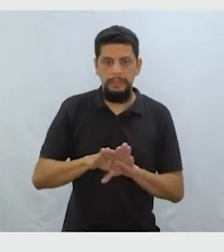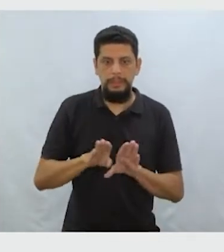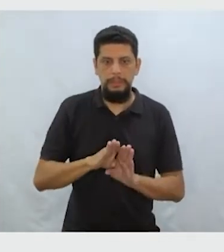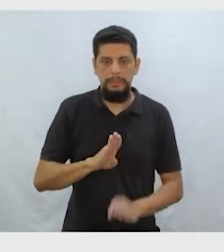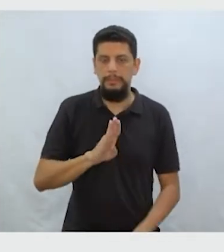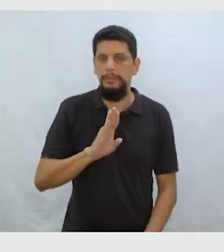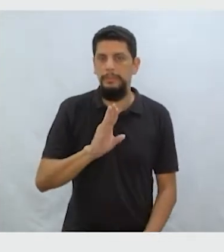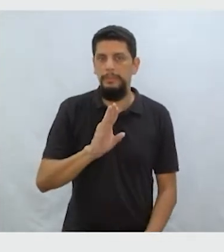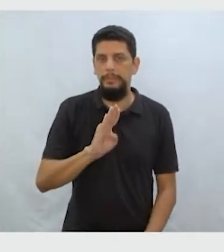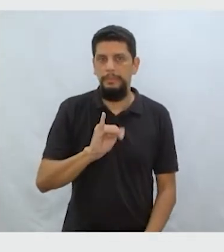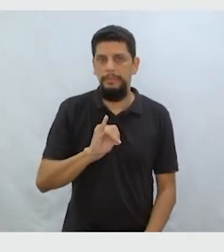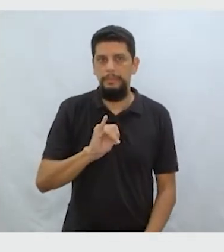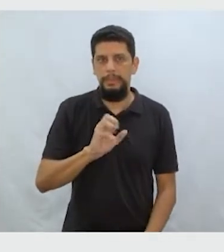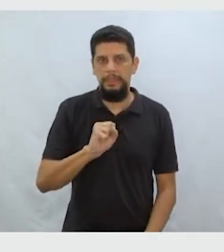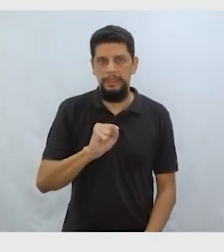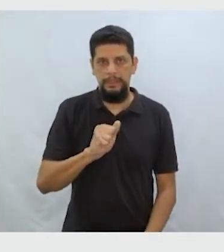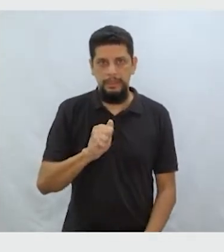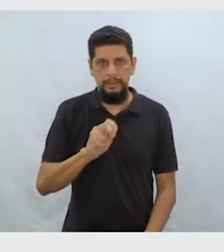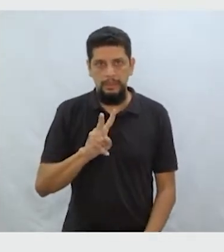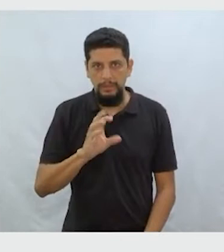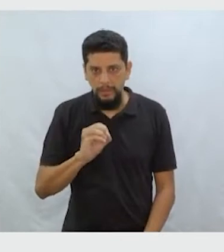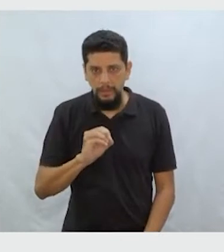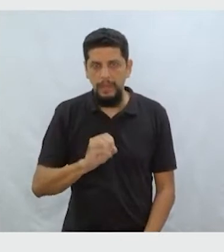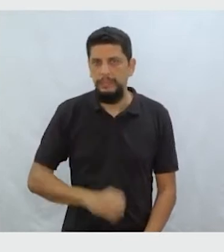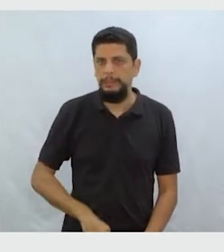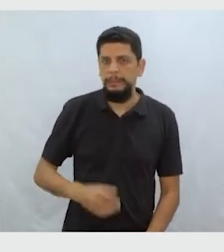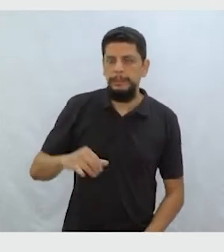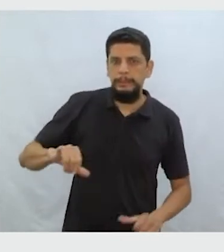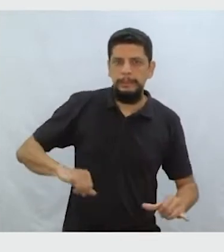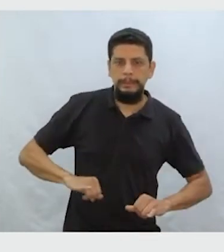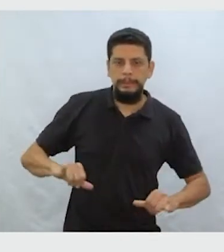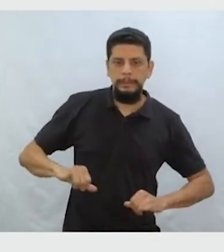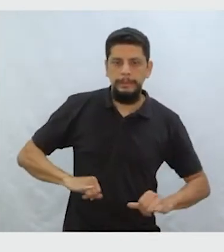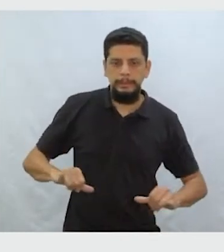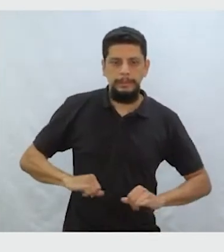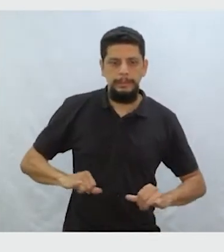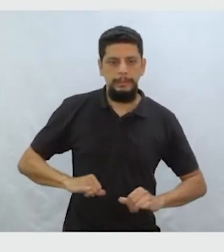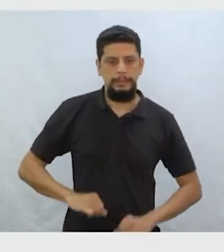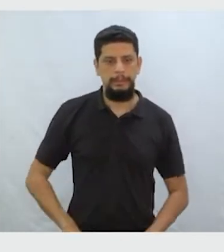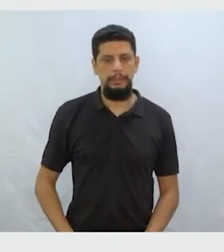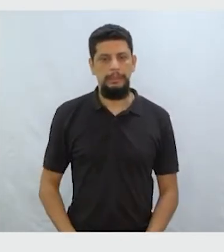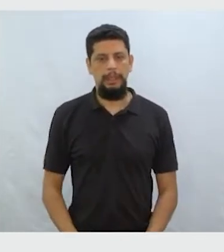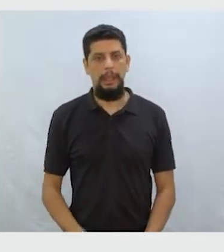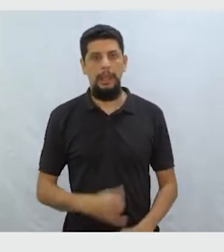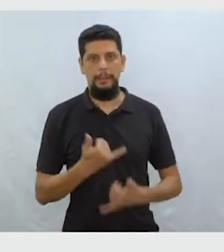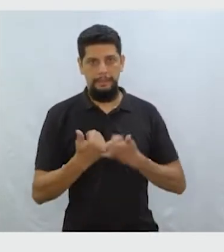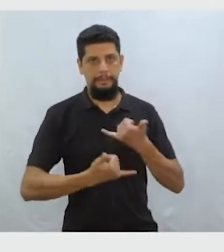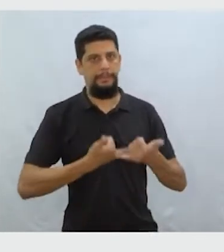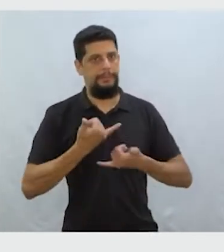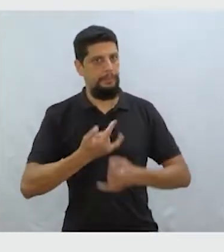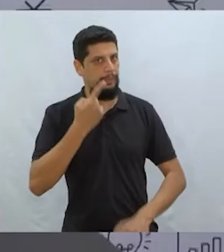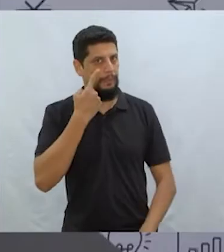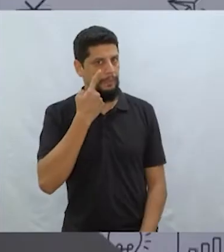bisavô Arquimedes diariamente sofriam a seguinte